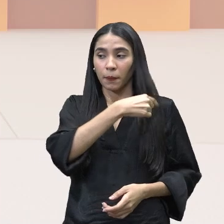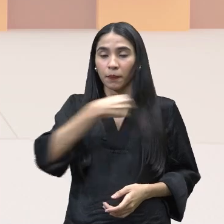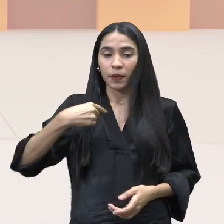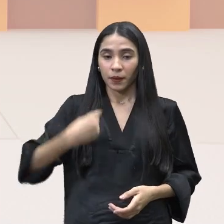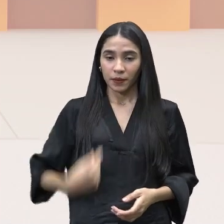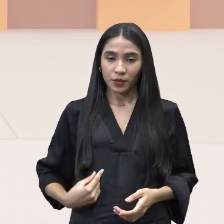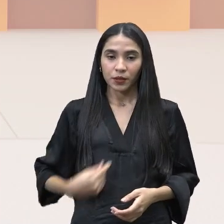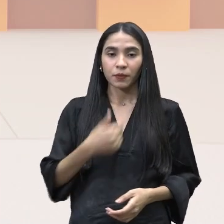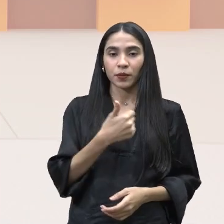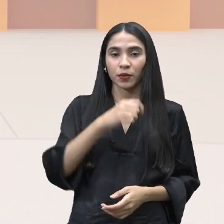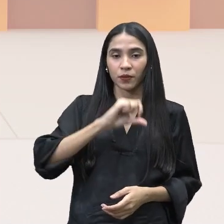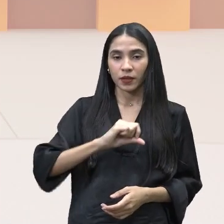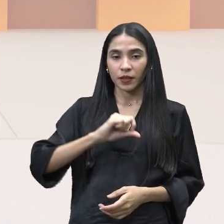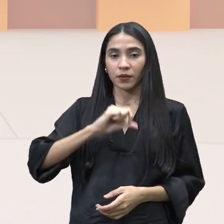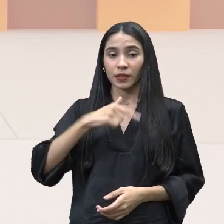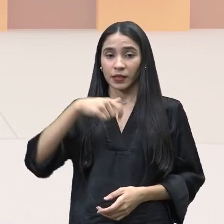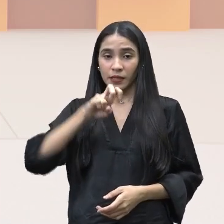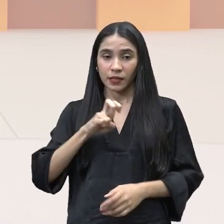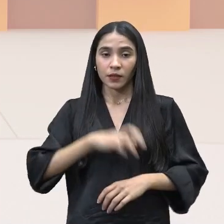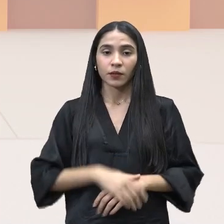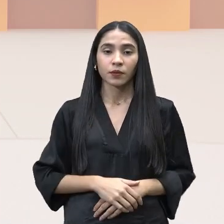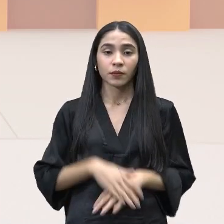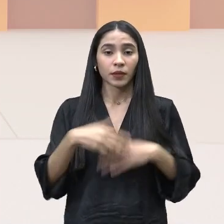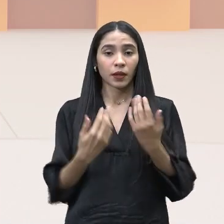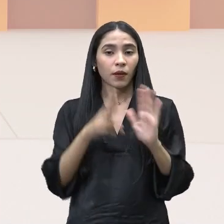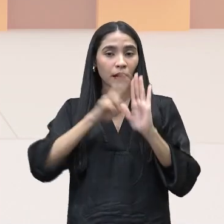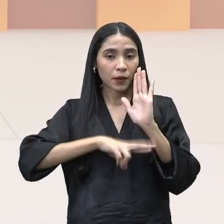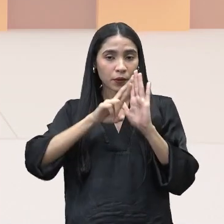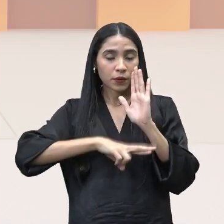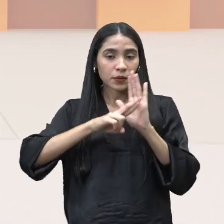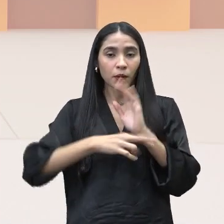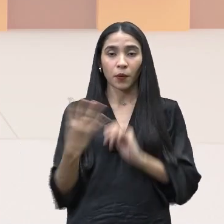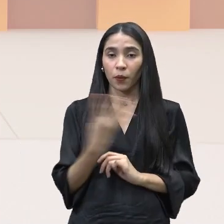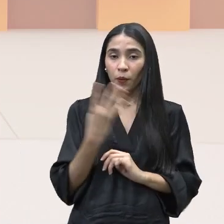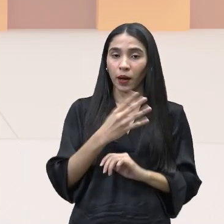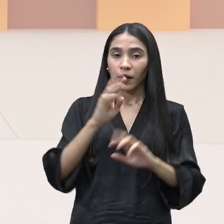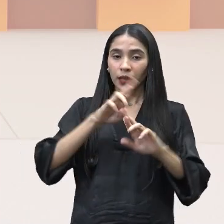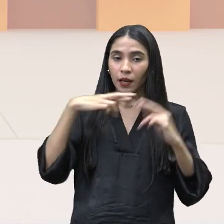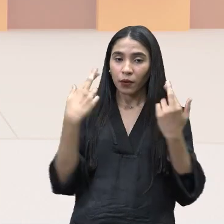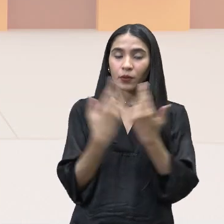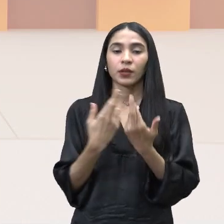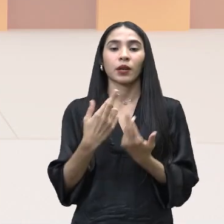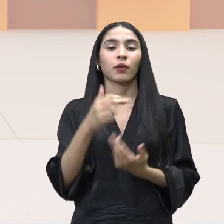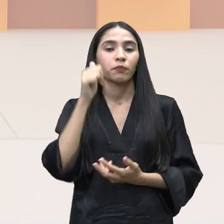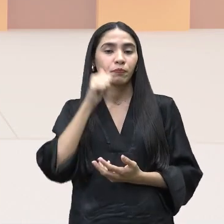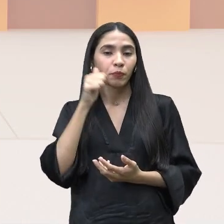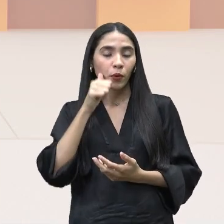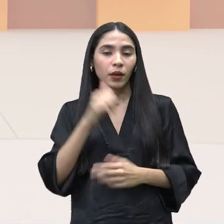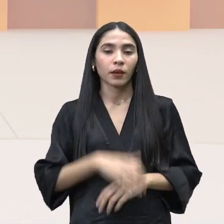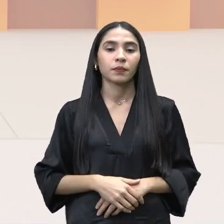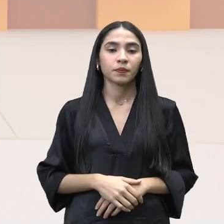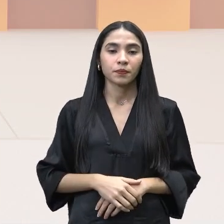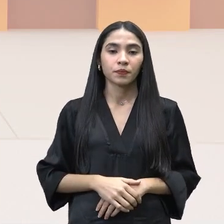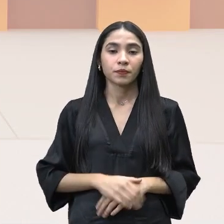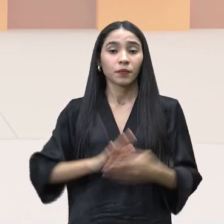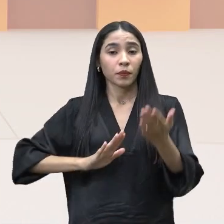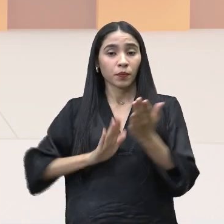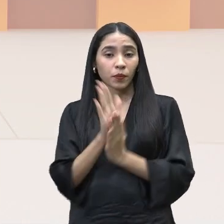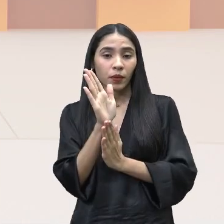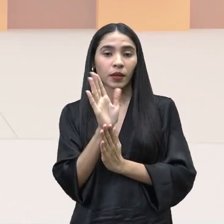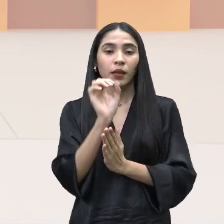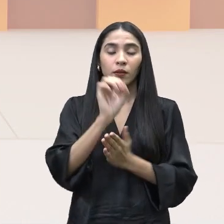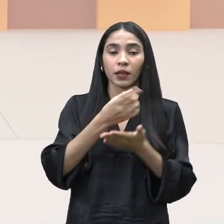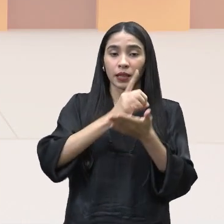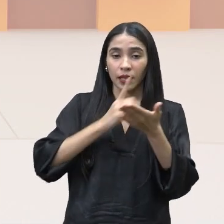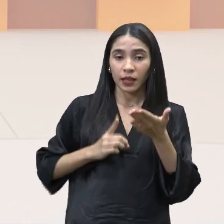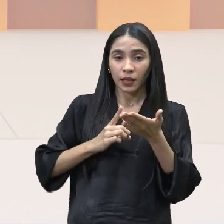1995. Como resolução da 4ª Conferência Mundial sobre a Mulher, é publicada